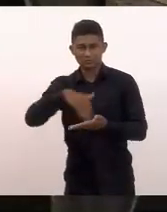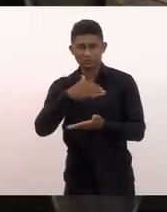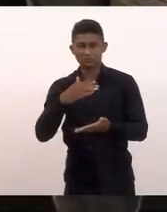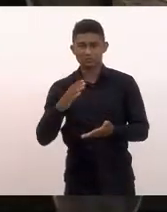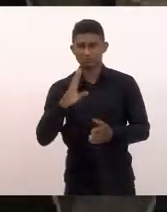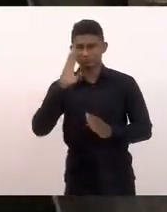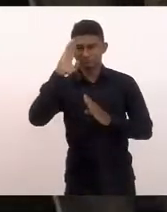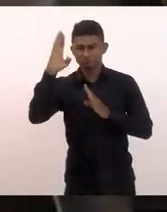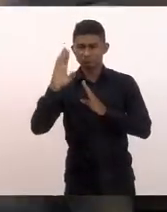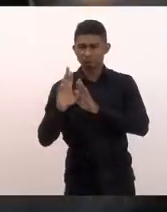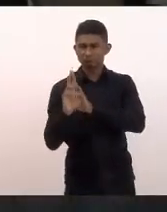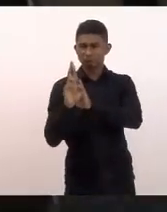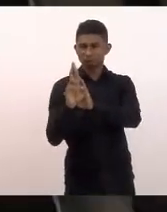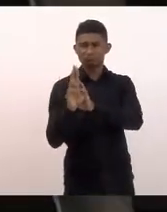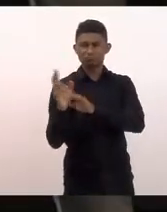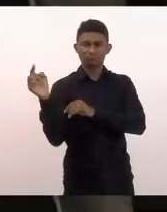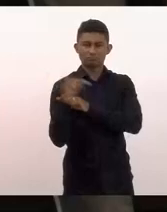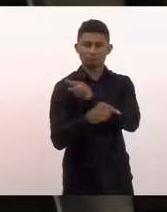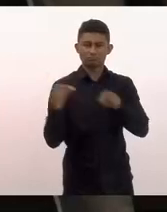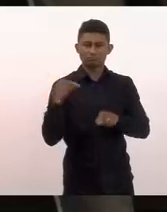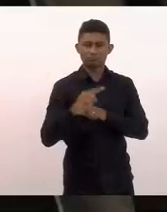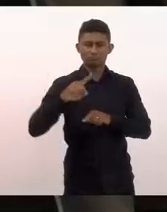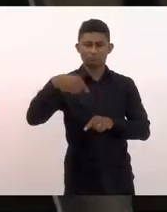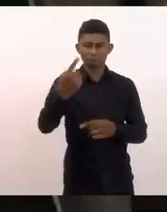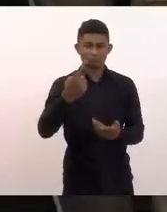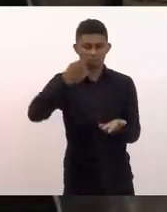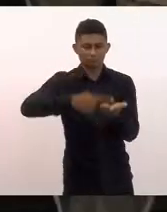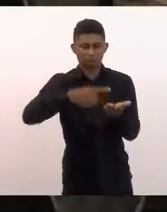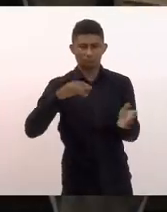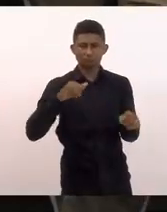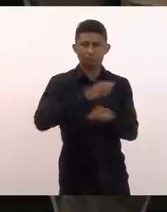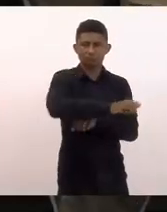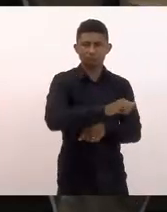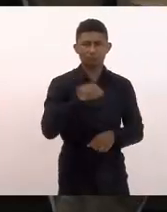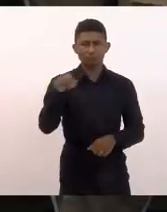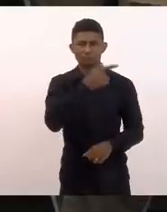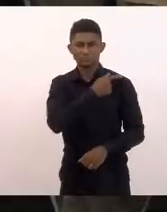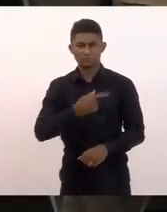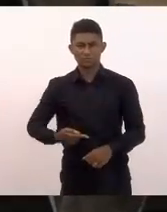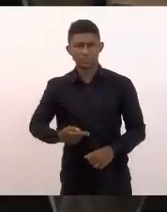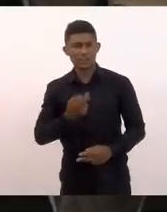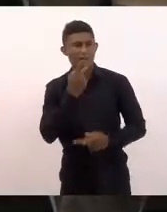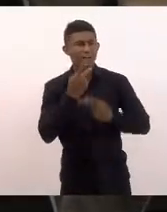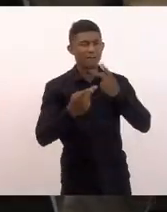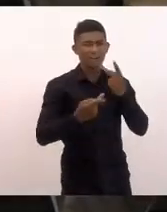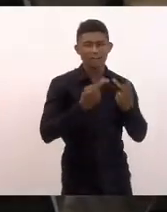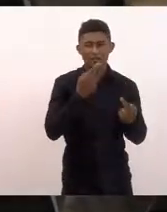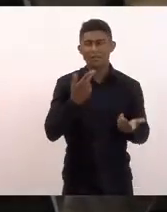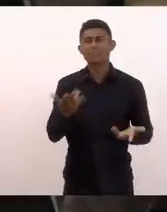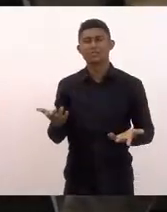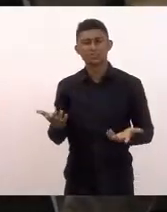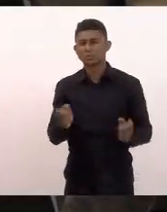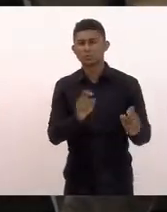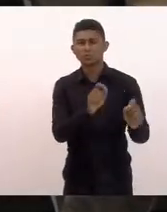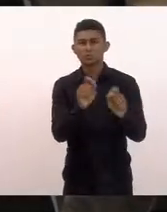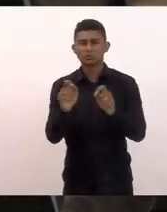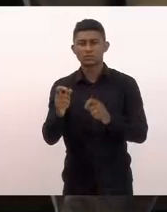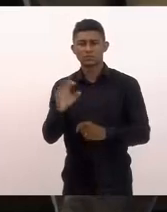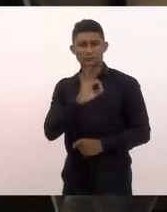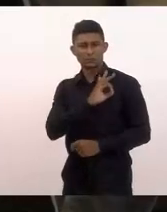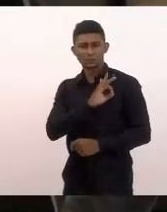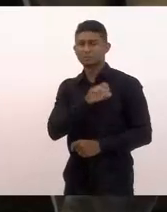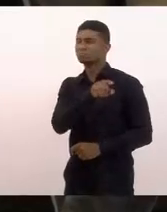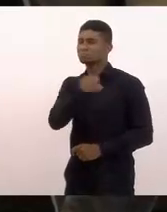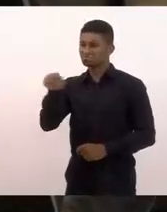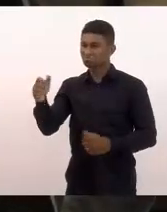principais dirigentes. É disso que se trata. Não adianta o governador ficar falando por aí, demagogicamente, que os policiais são